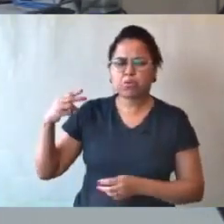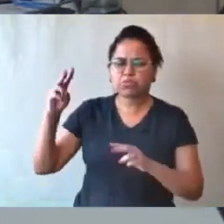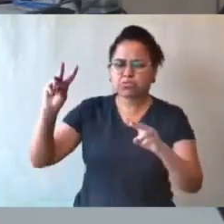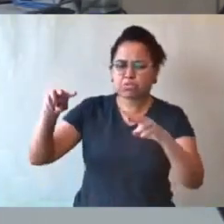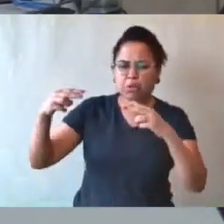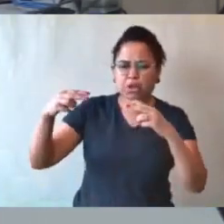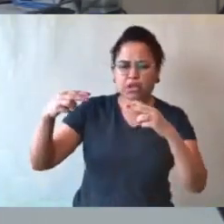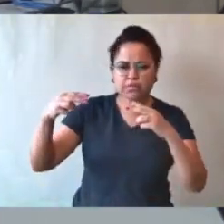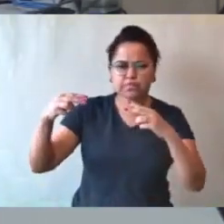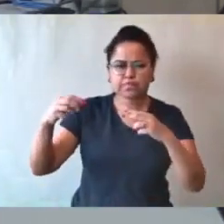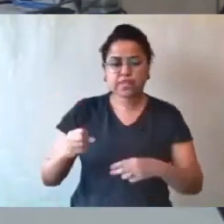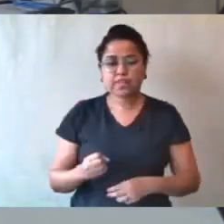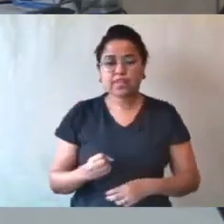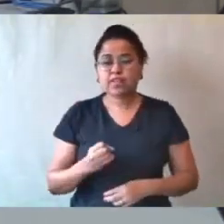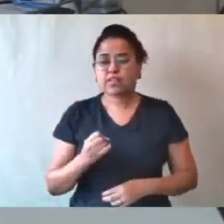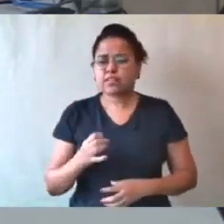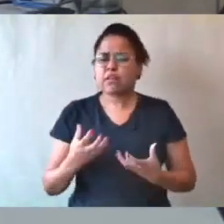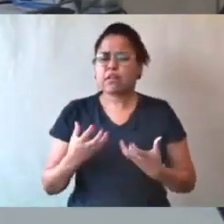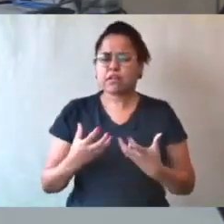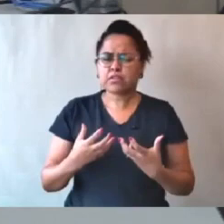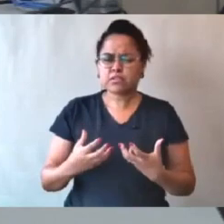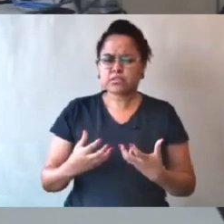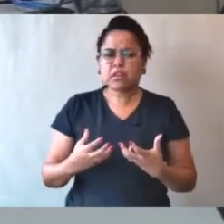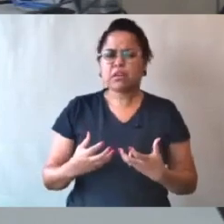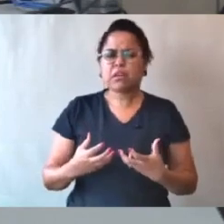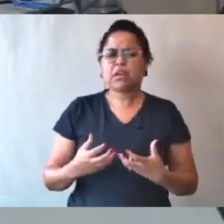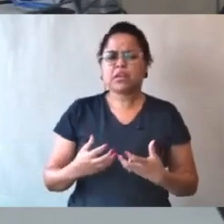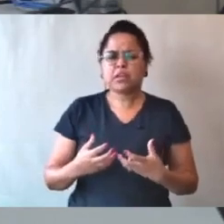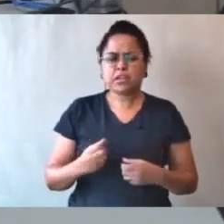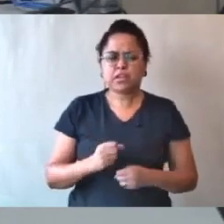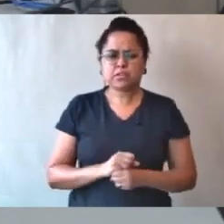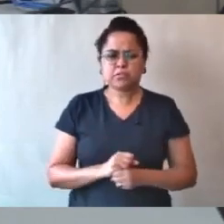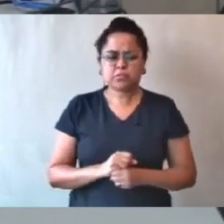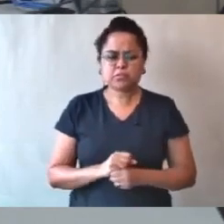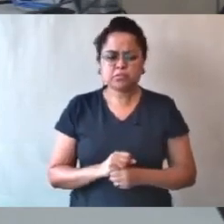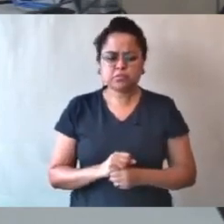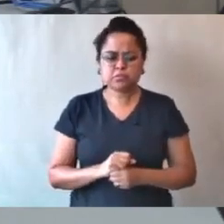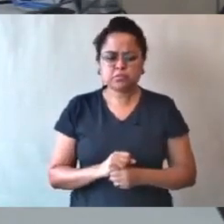Se quiserem, é só manifestar no chat aqui, por favor.